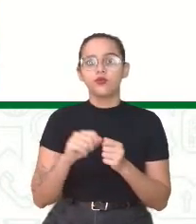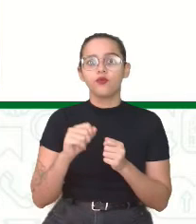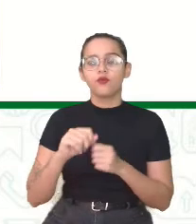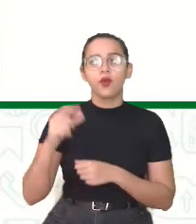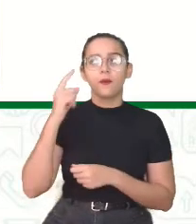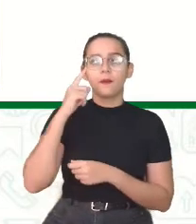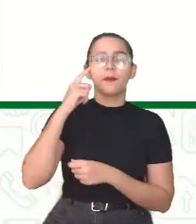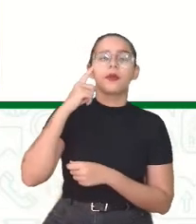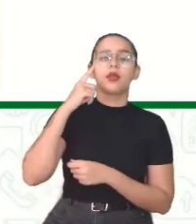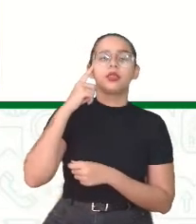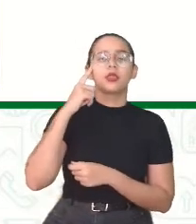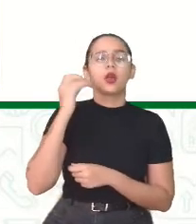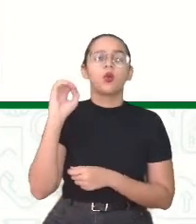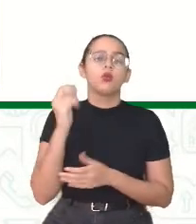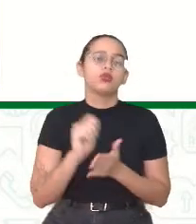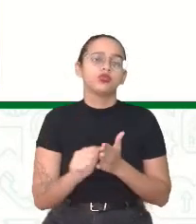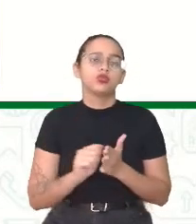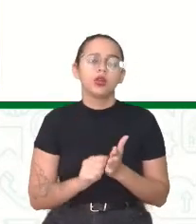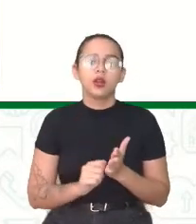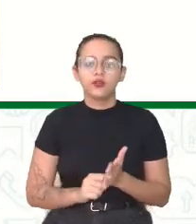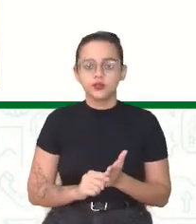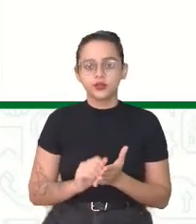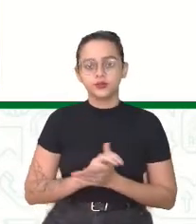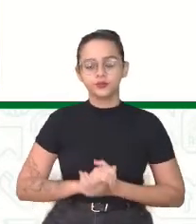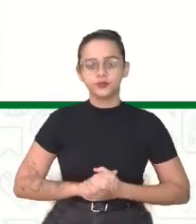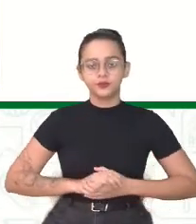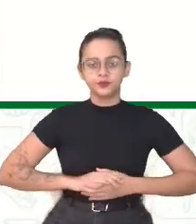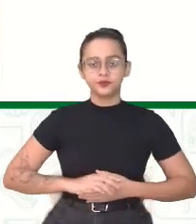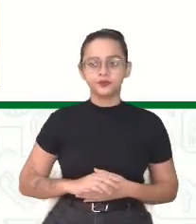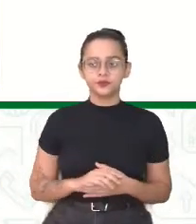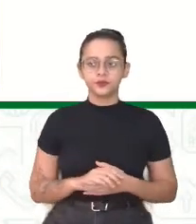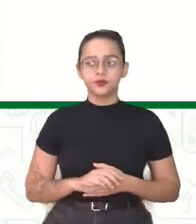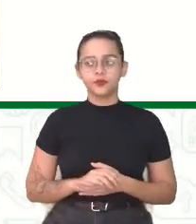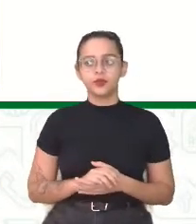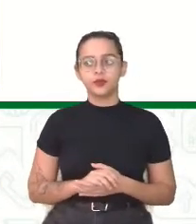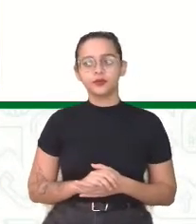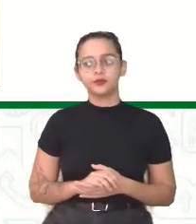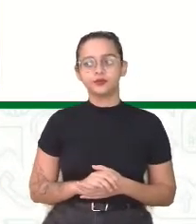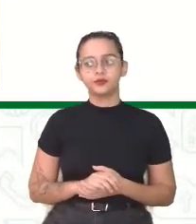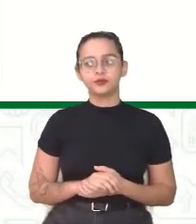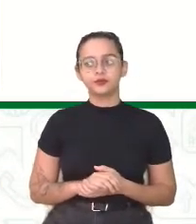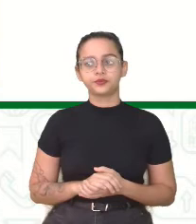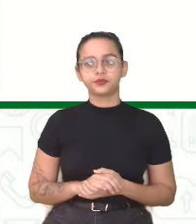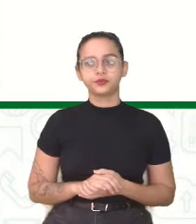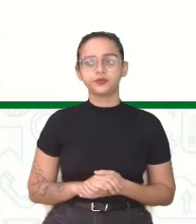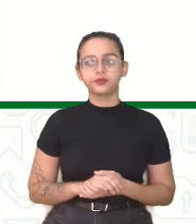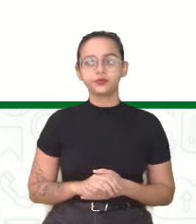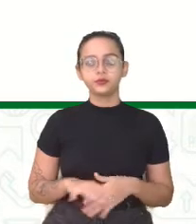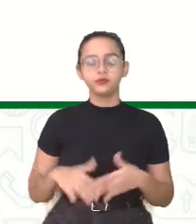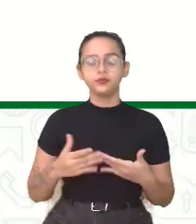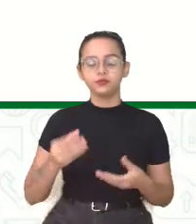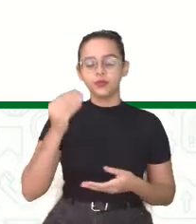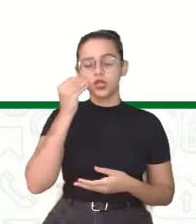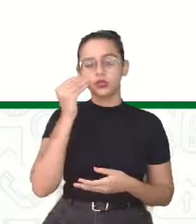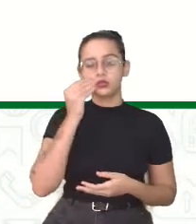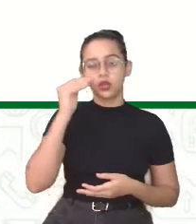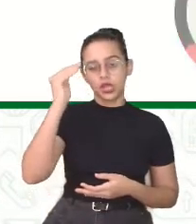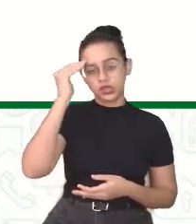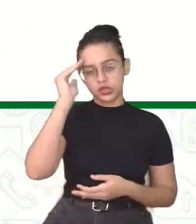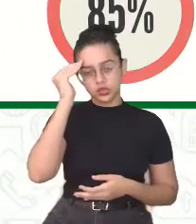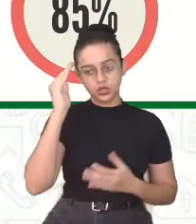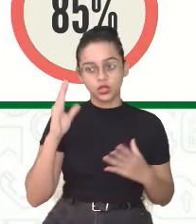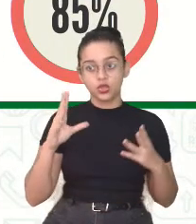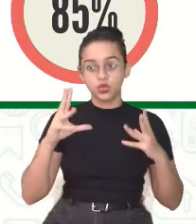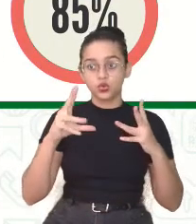mental ou lá escrevendo, realizando o cálculo, como a gente diz, com lápis e papel, tá certo? Então, vamos tentar entender todas